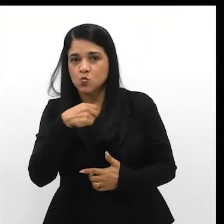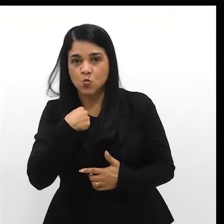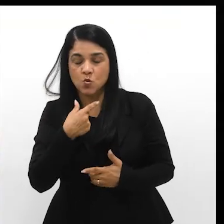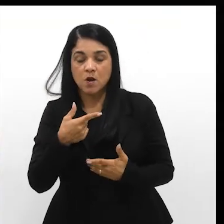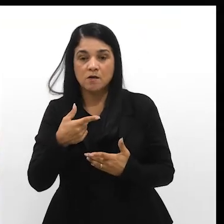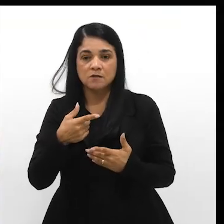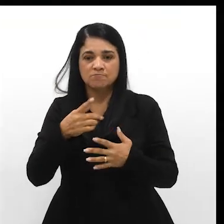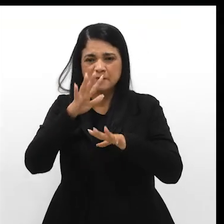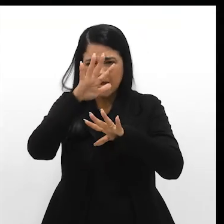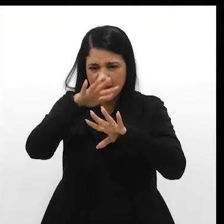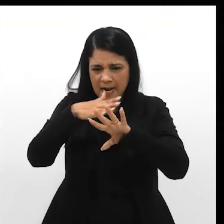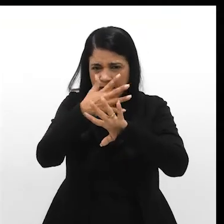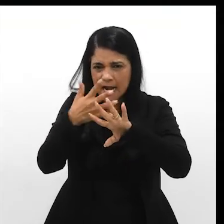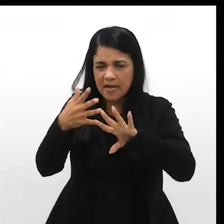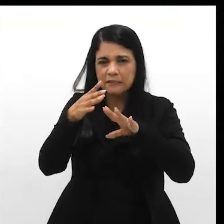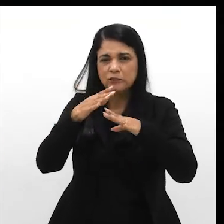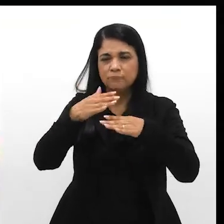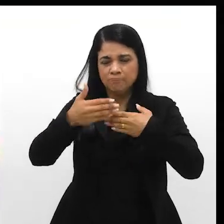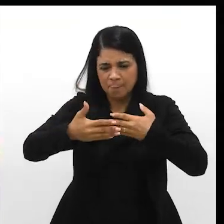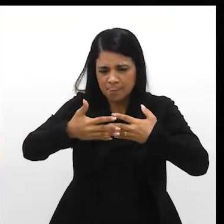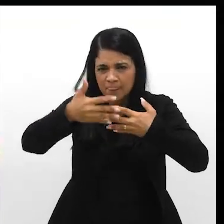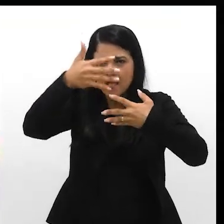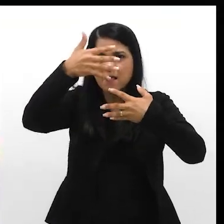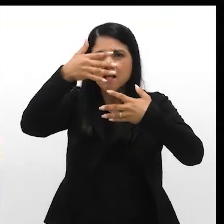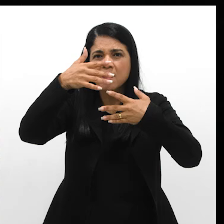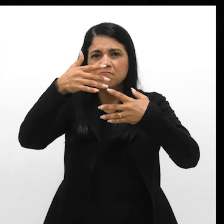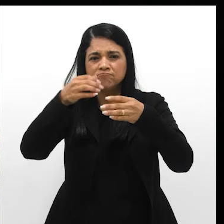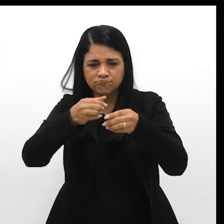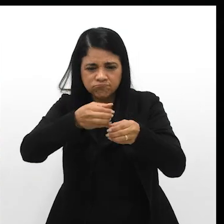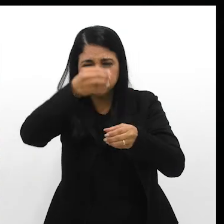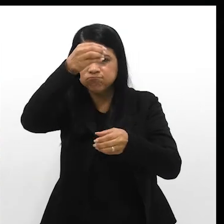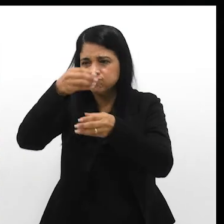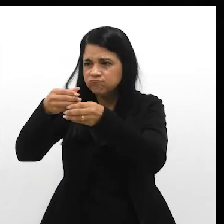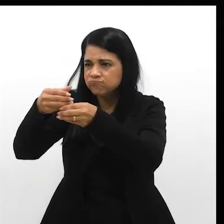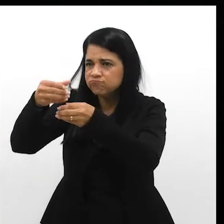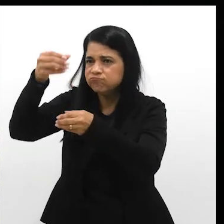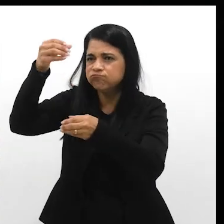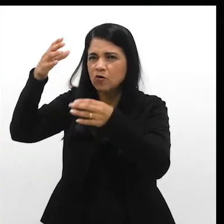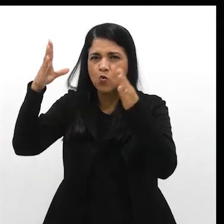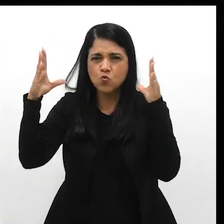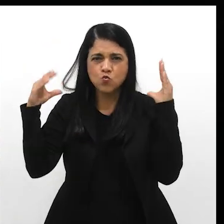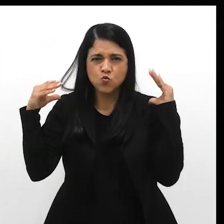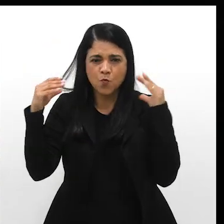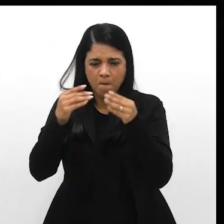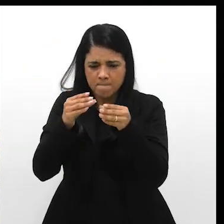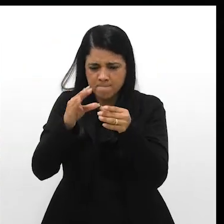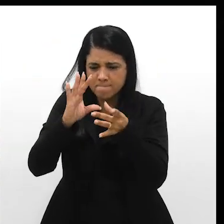carnaval também. É uma loucura. Meteu a grade, a tela, começou a botar